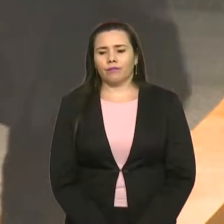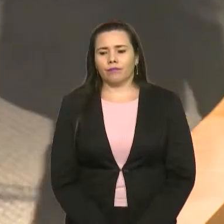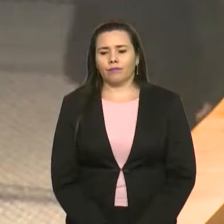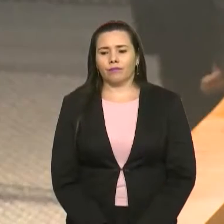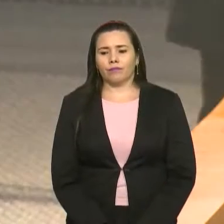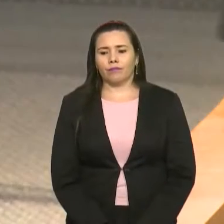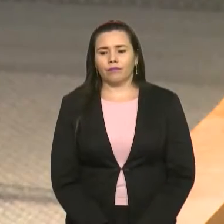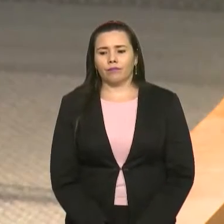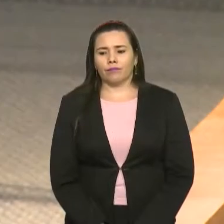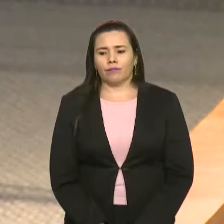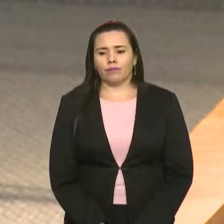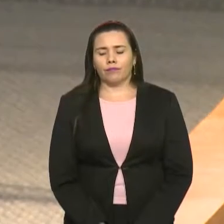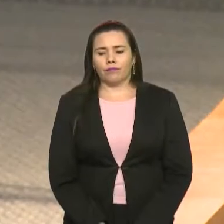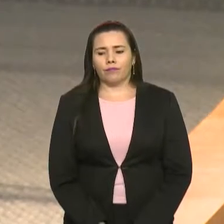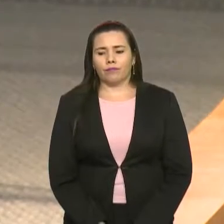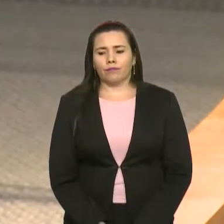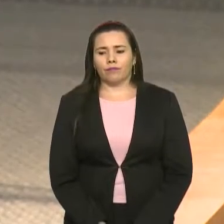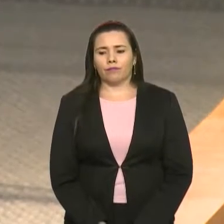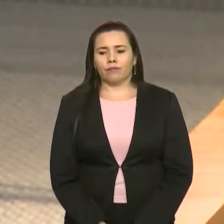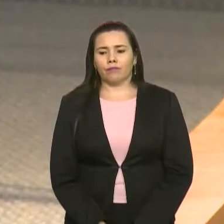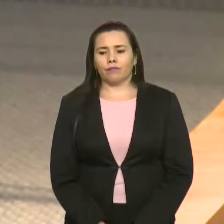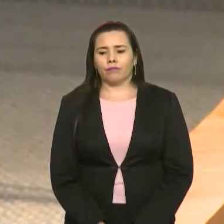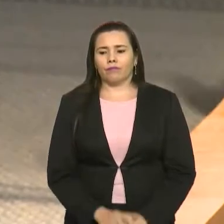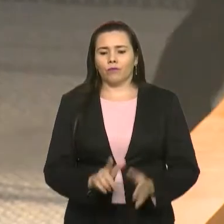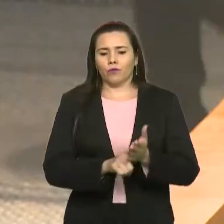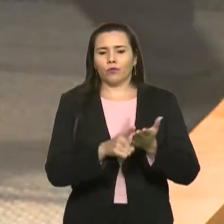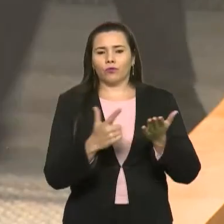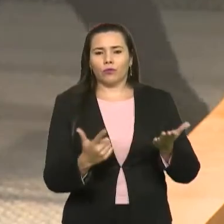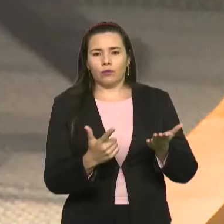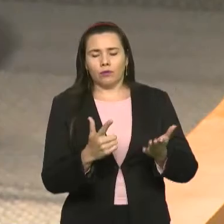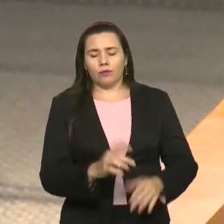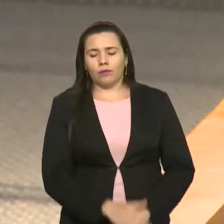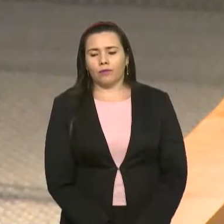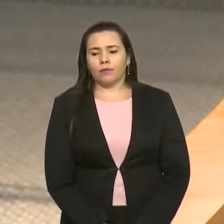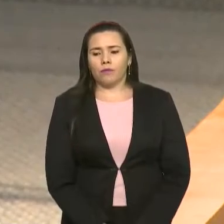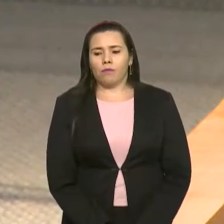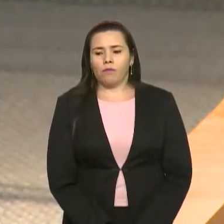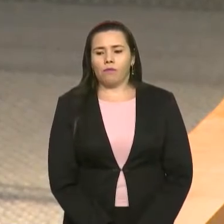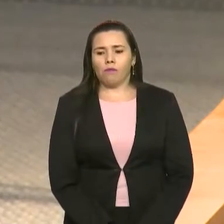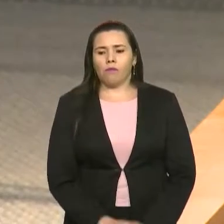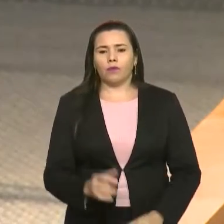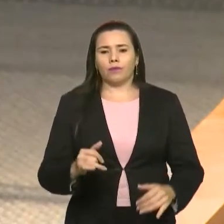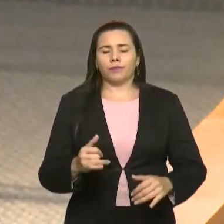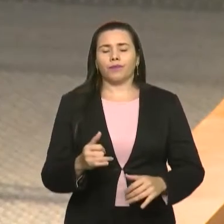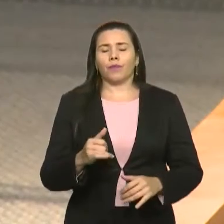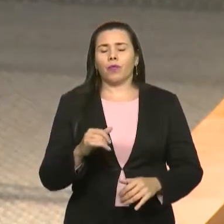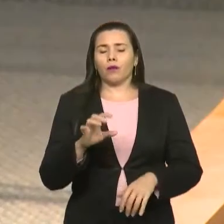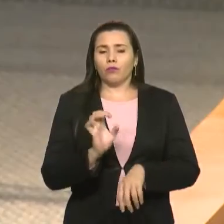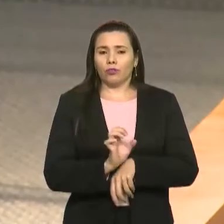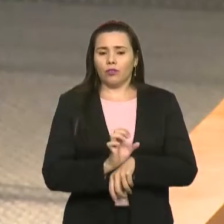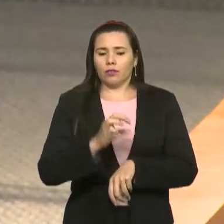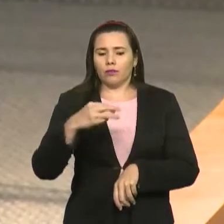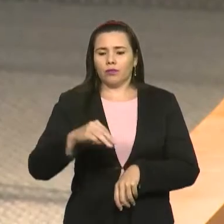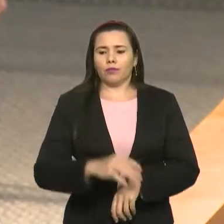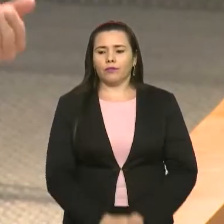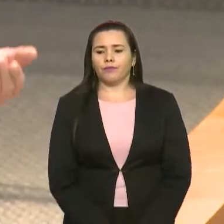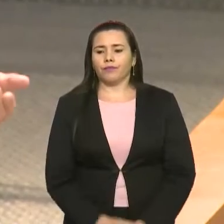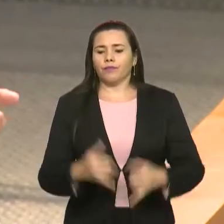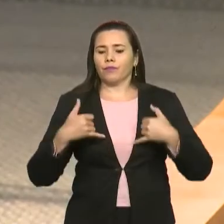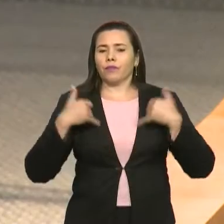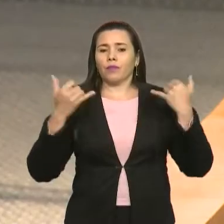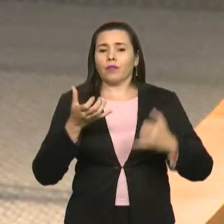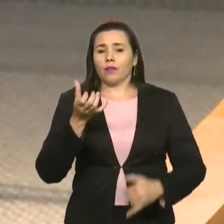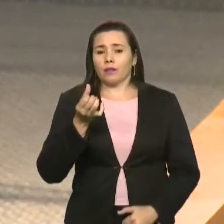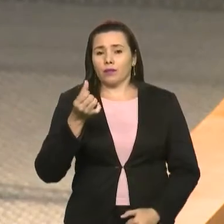Estado. Jornal que completa agora 62 anos de vida.